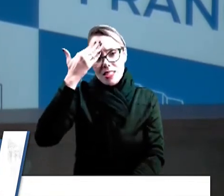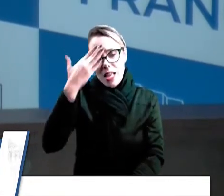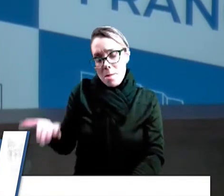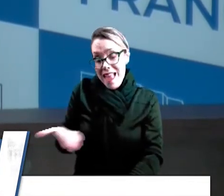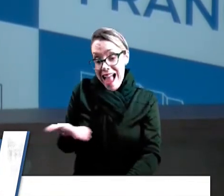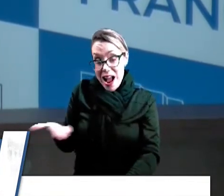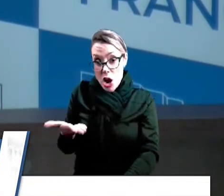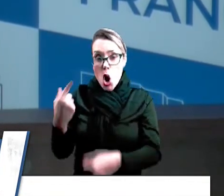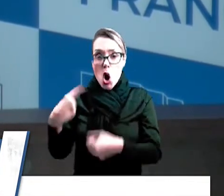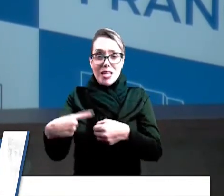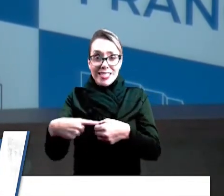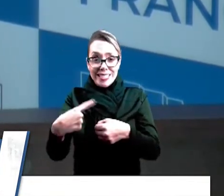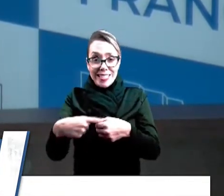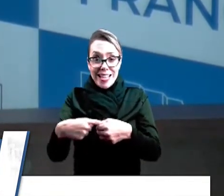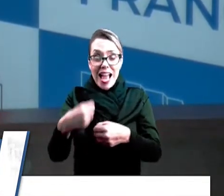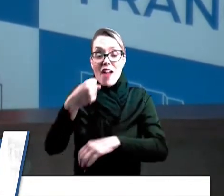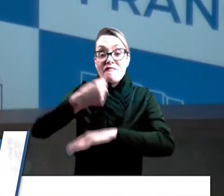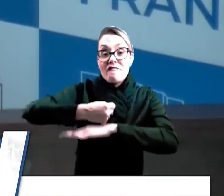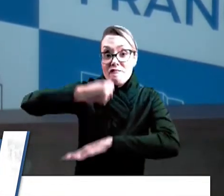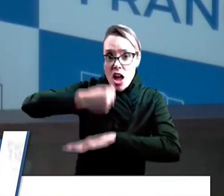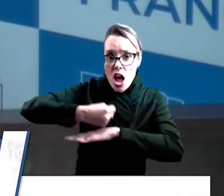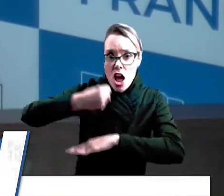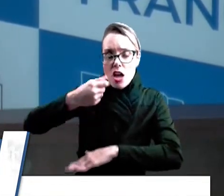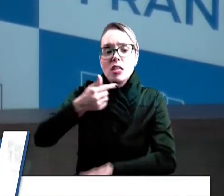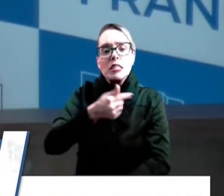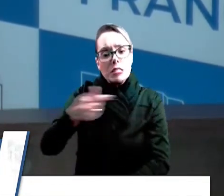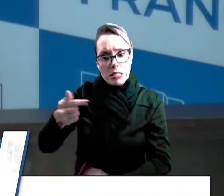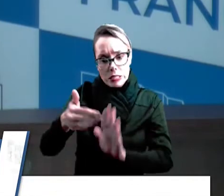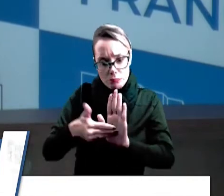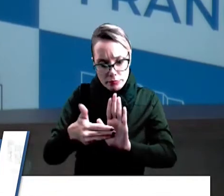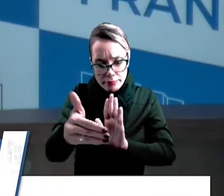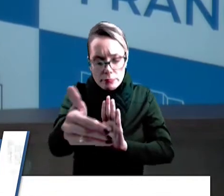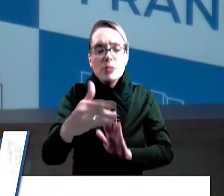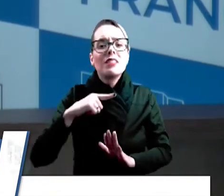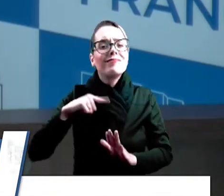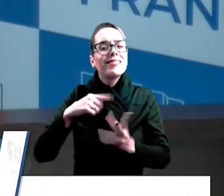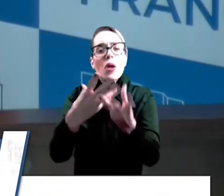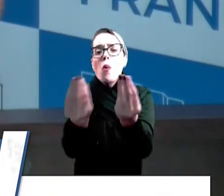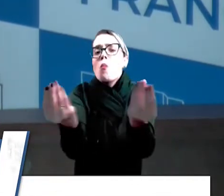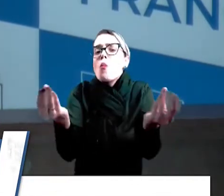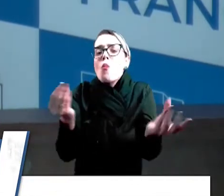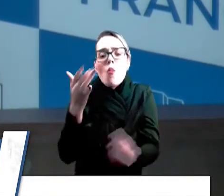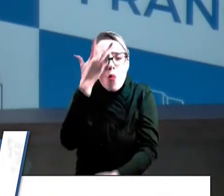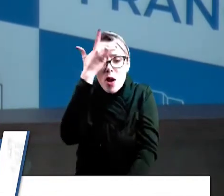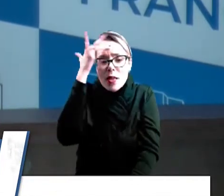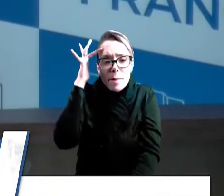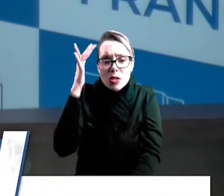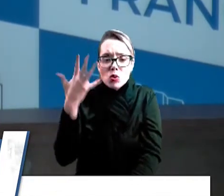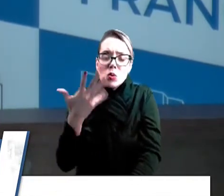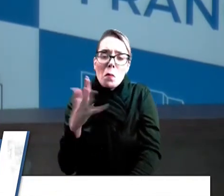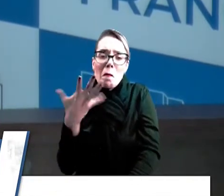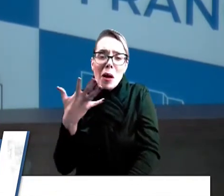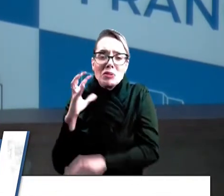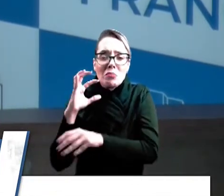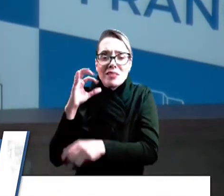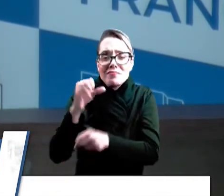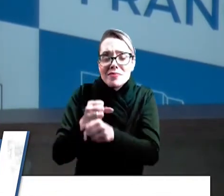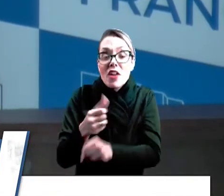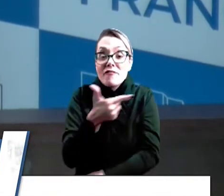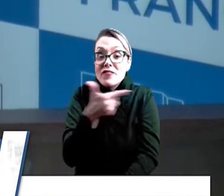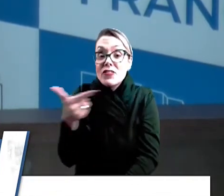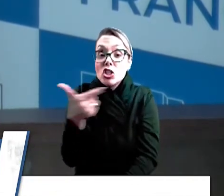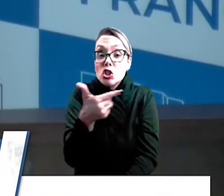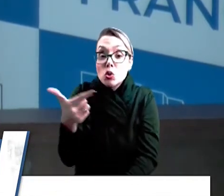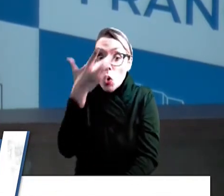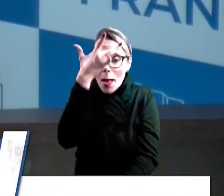essa semana mesmo, tem várias pessoas, tinha acho que mais de 22 pessoas lá no pronto-socorro,